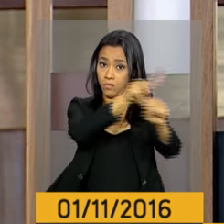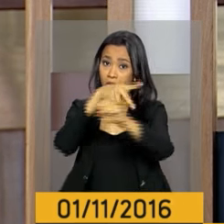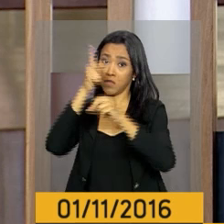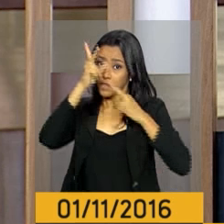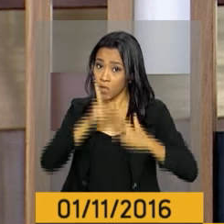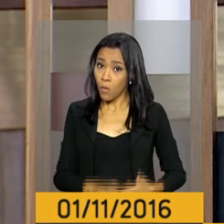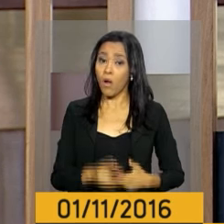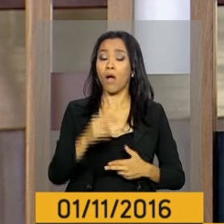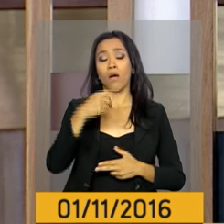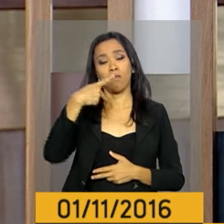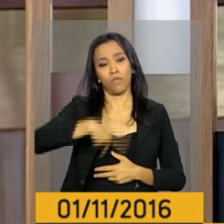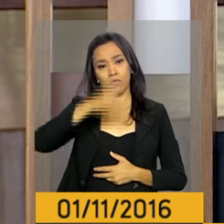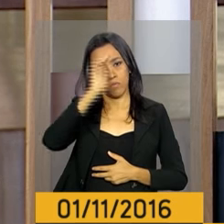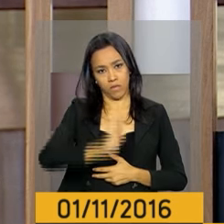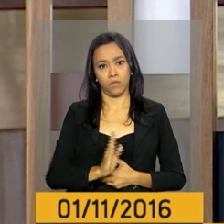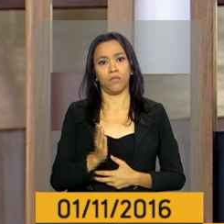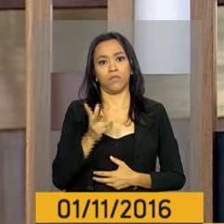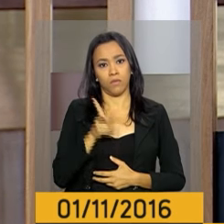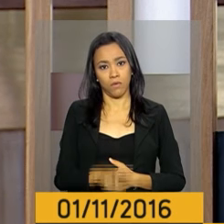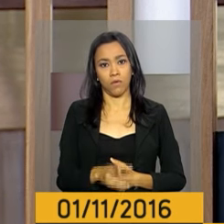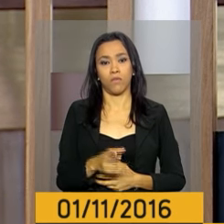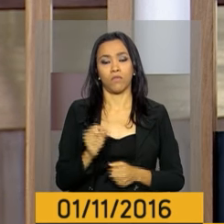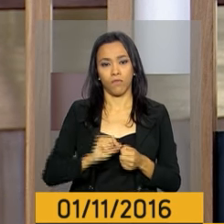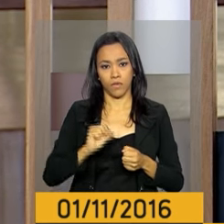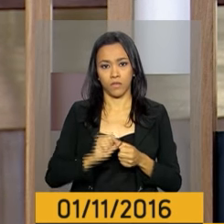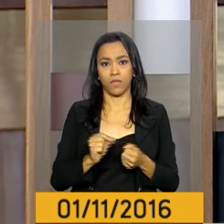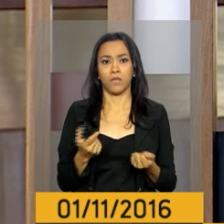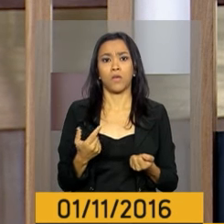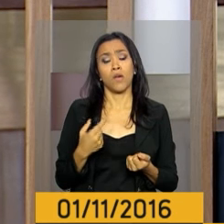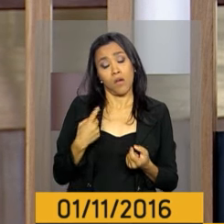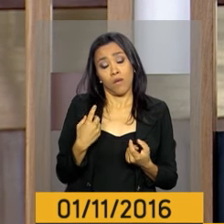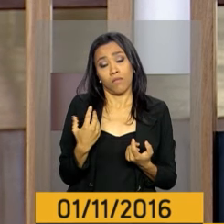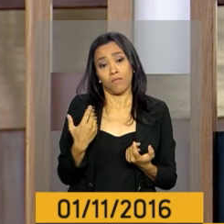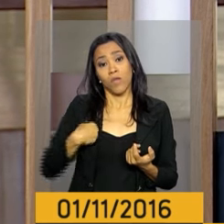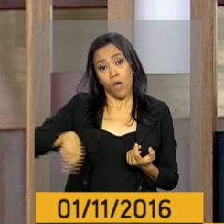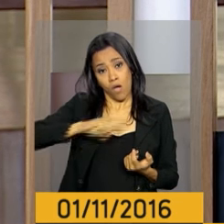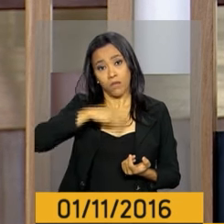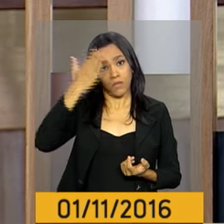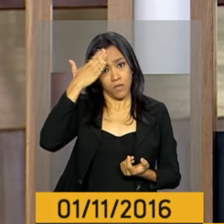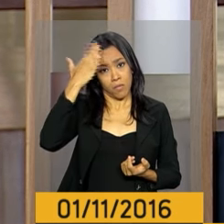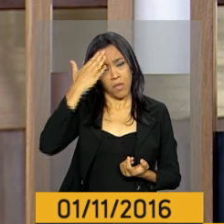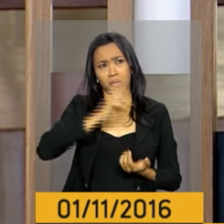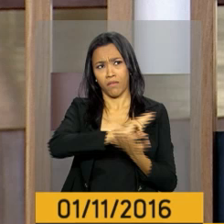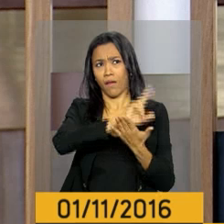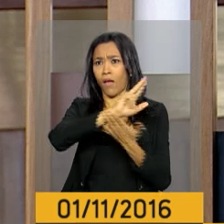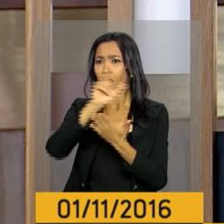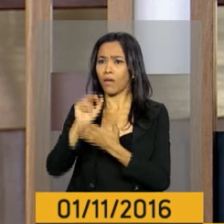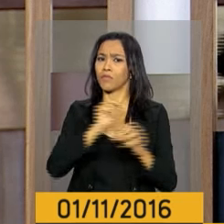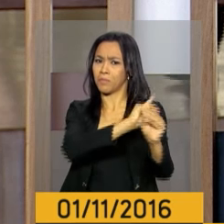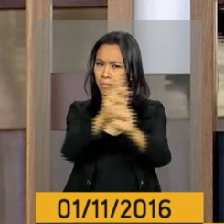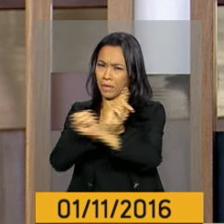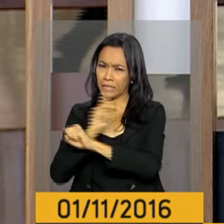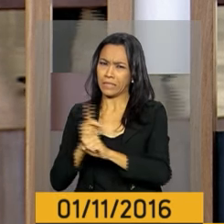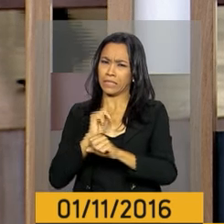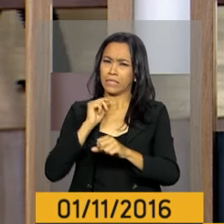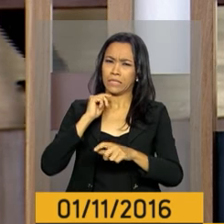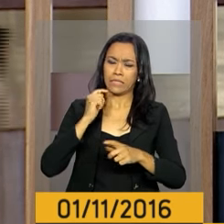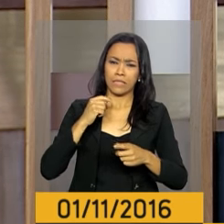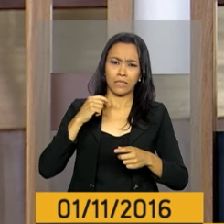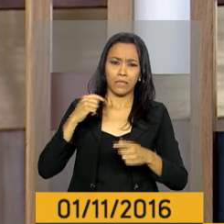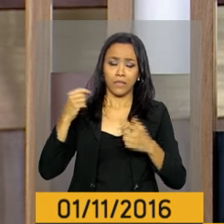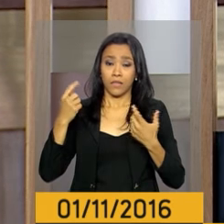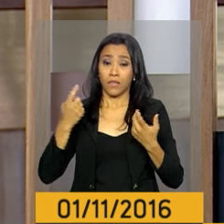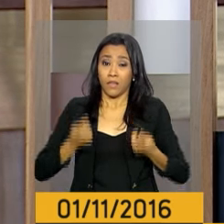país. E como muitos países passam por também situações de